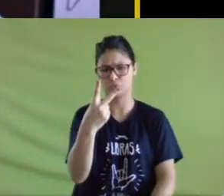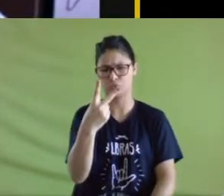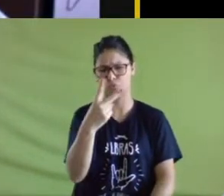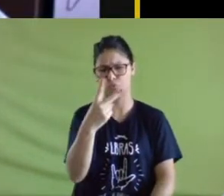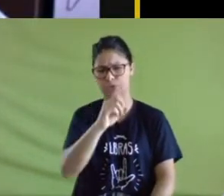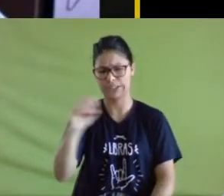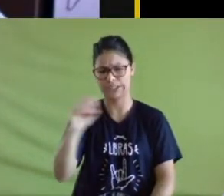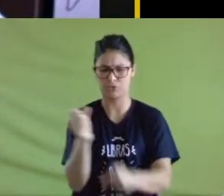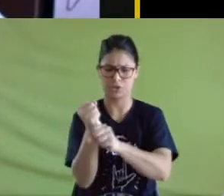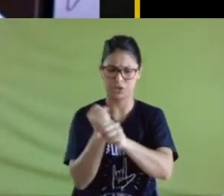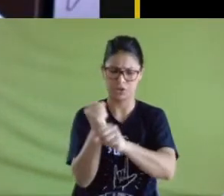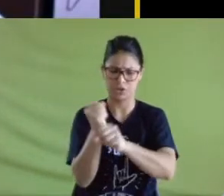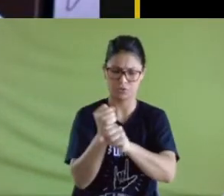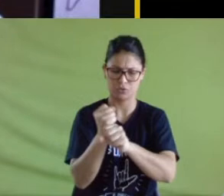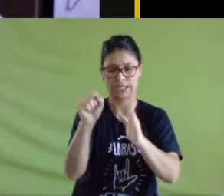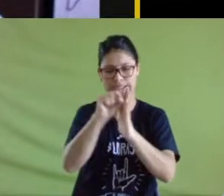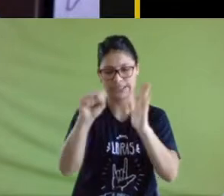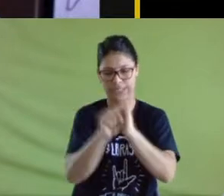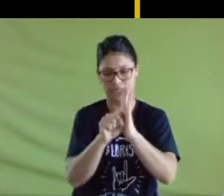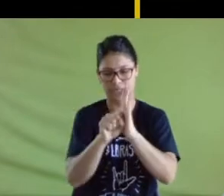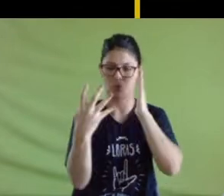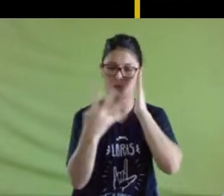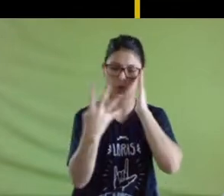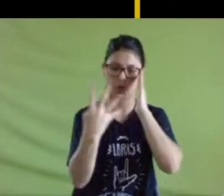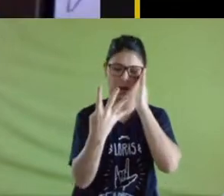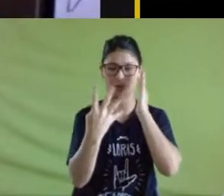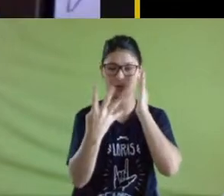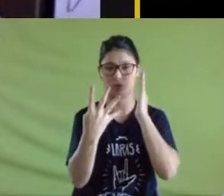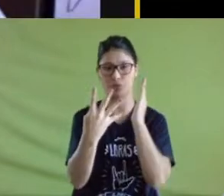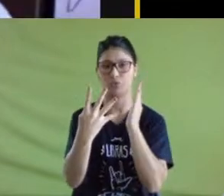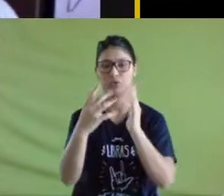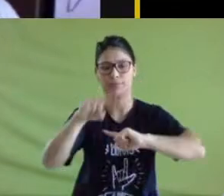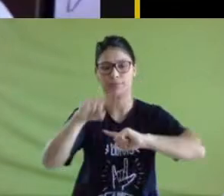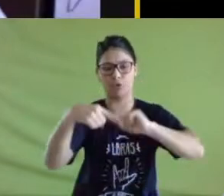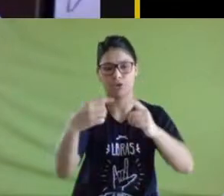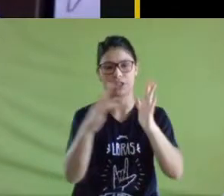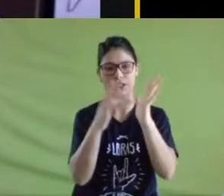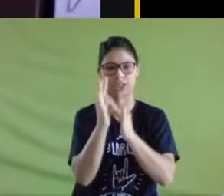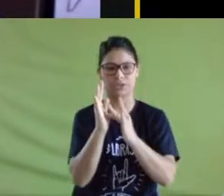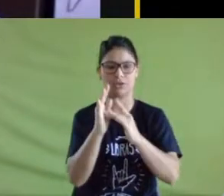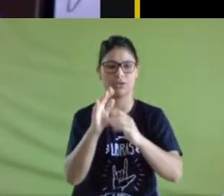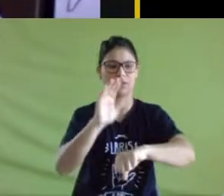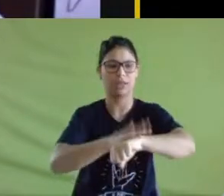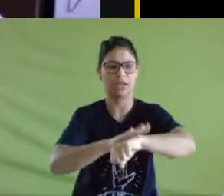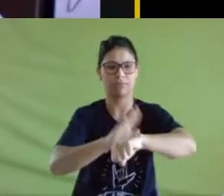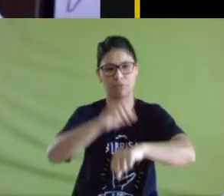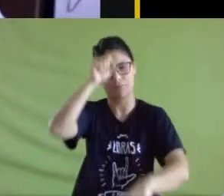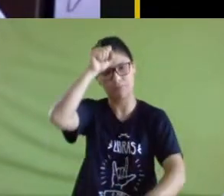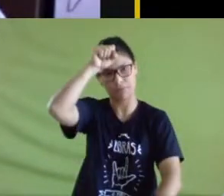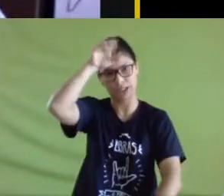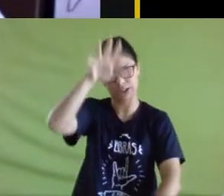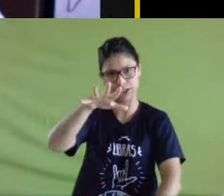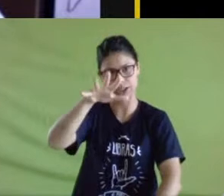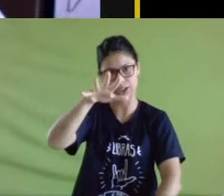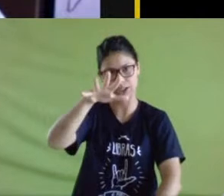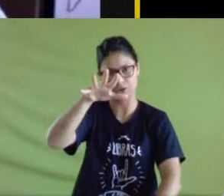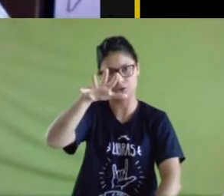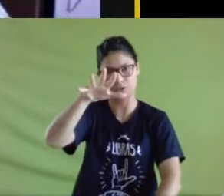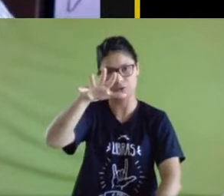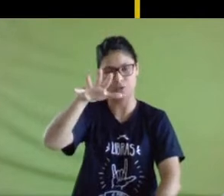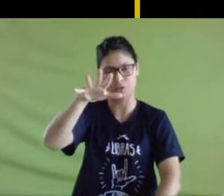a.C., no tempo do Platão, do Aristóteles, até a Revolução Romântica, os românticos